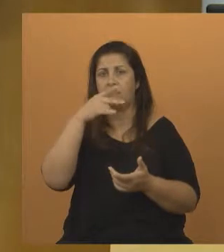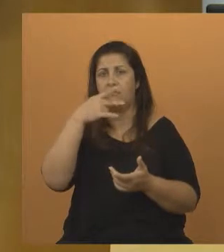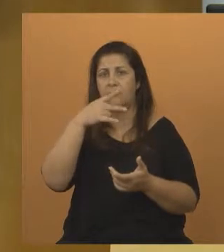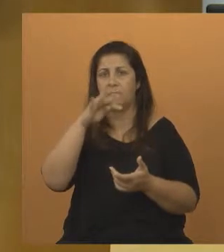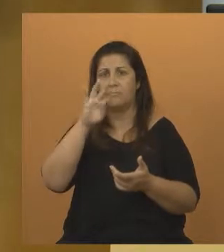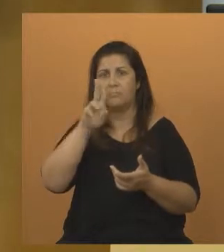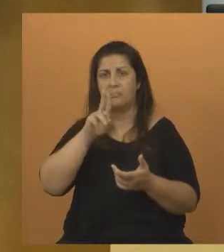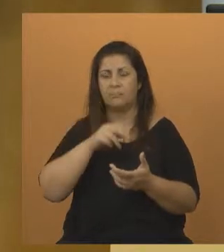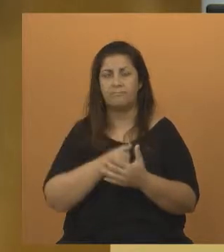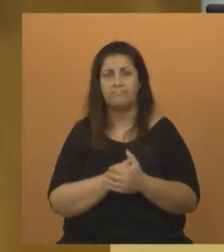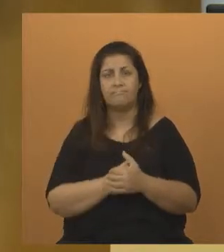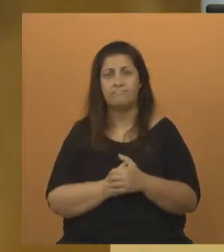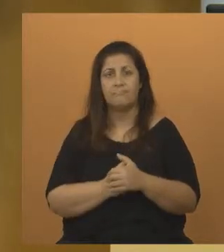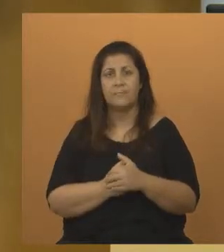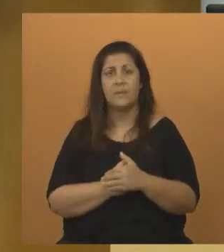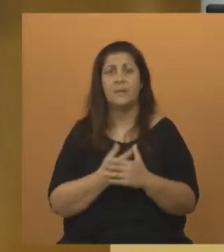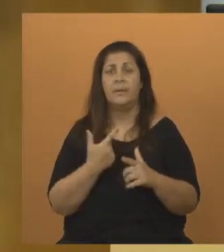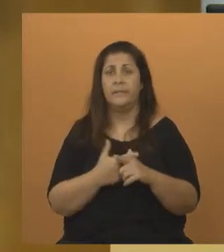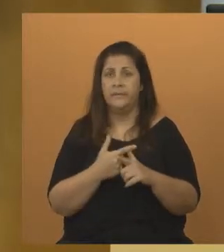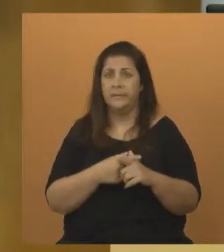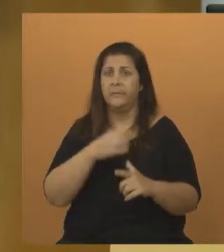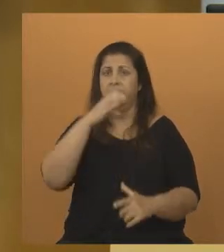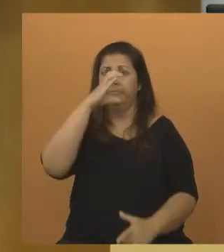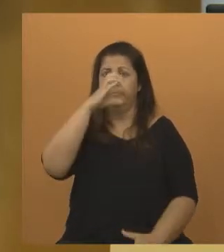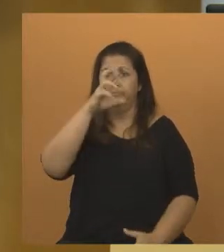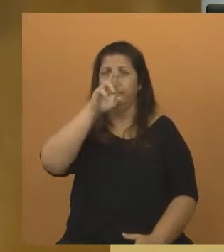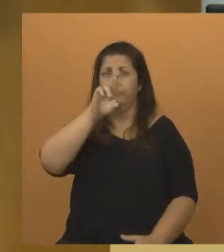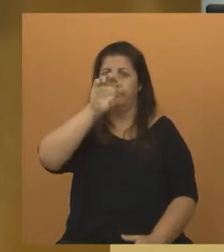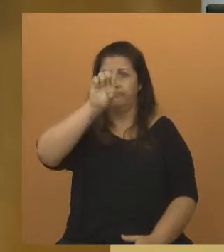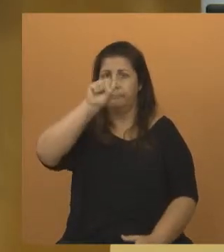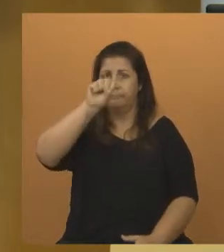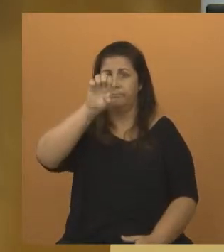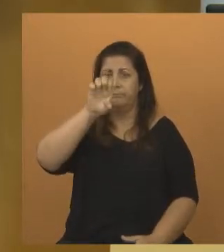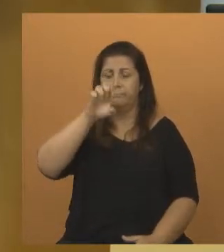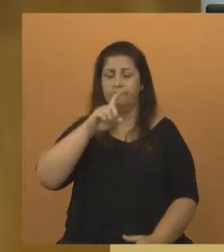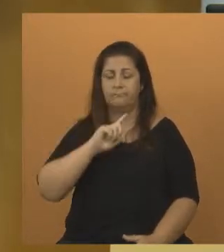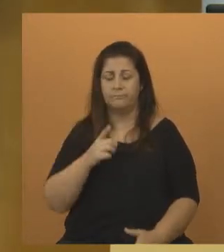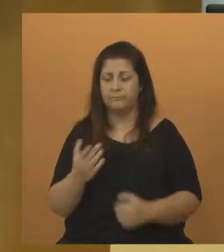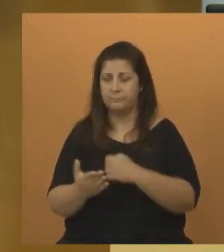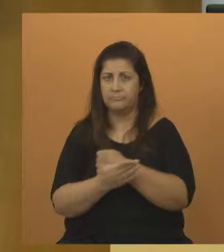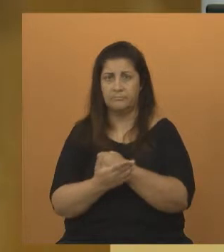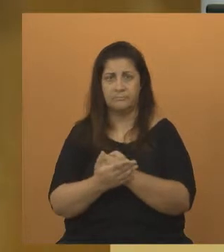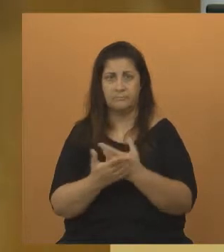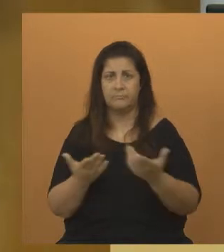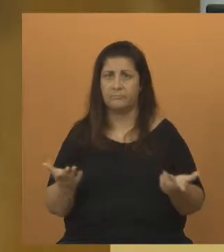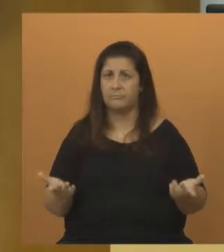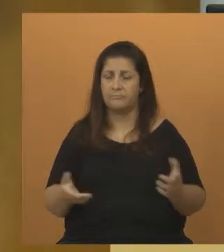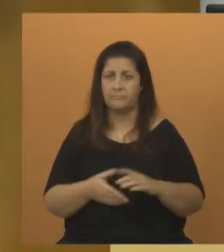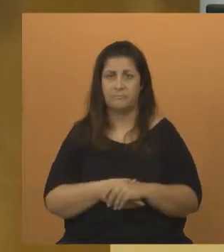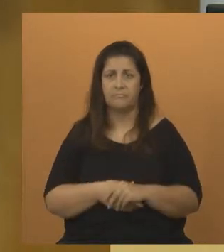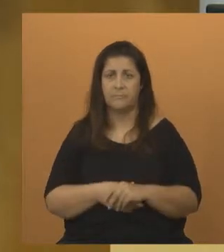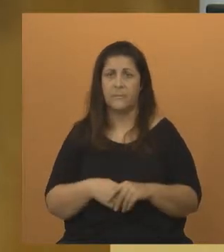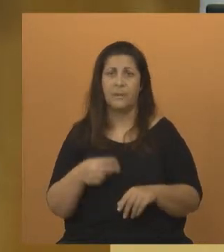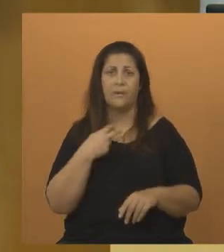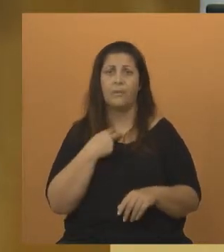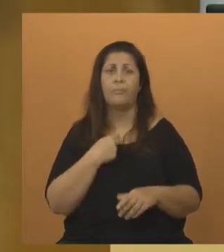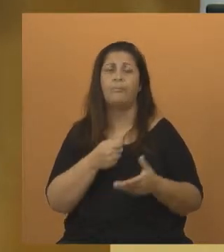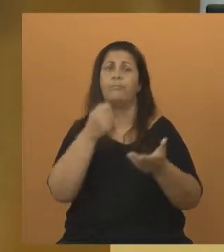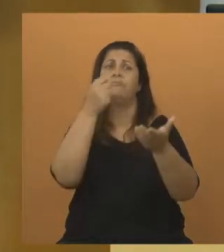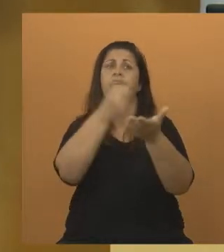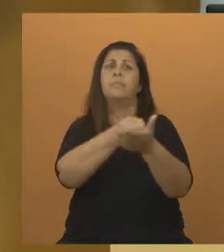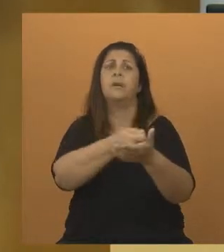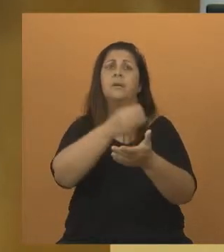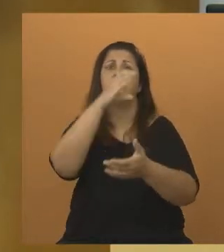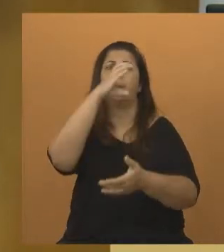por que a crise não ajudou mais o sócio ser sócio da Ponte Preta e dos outros